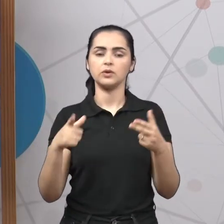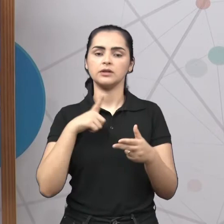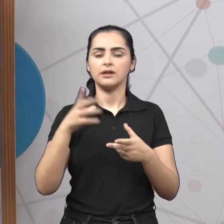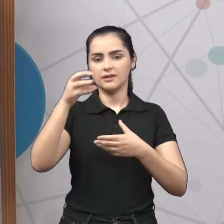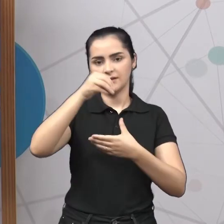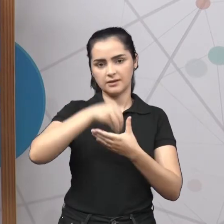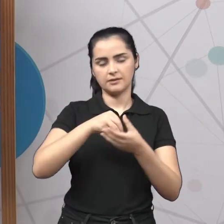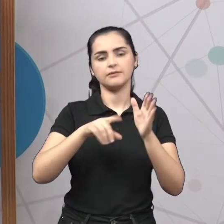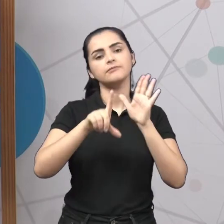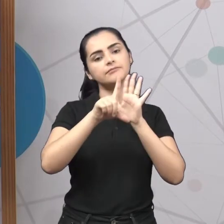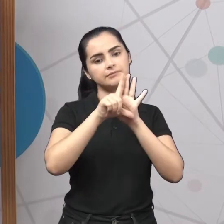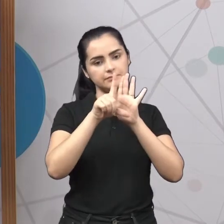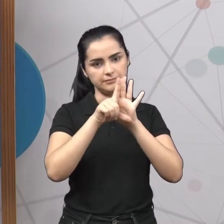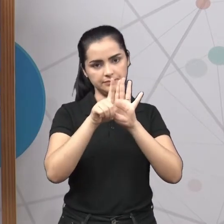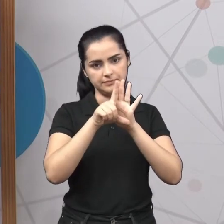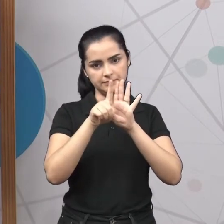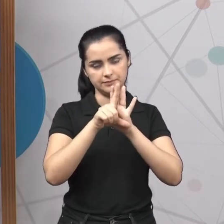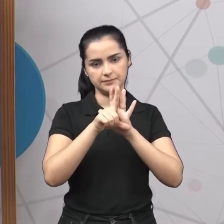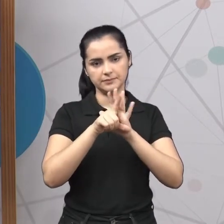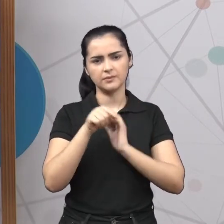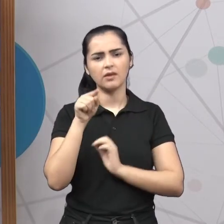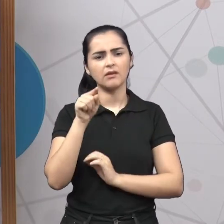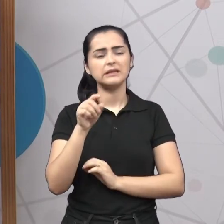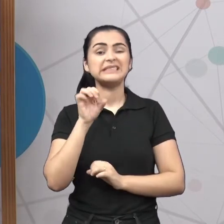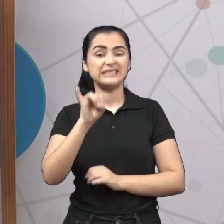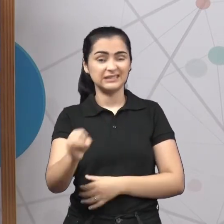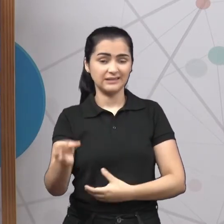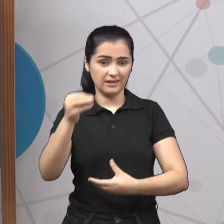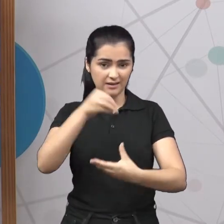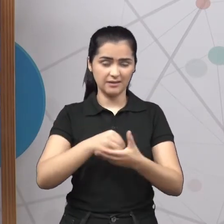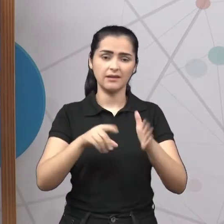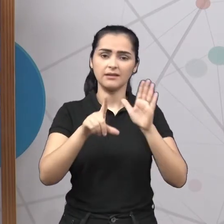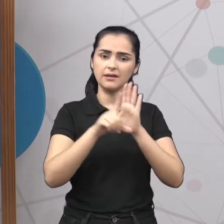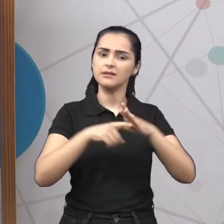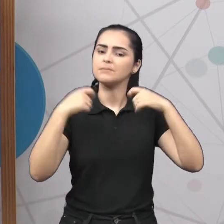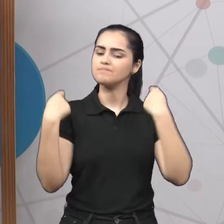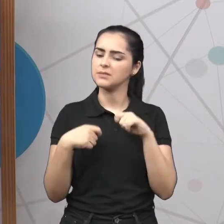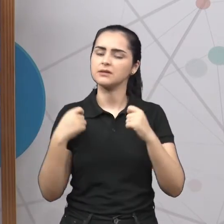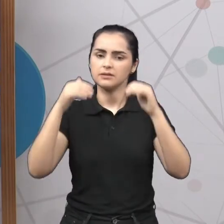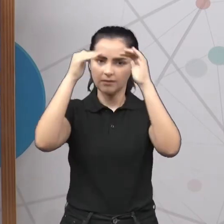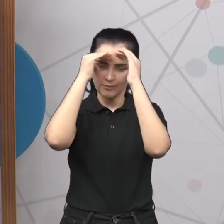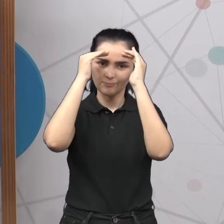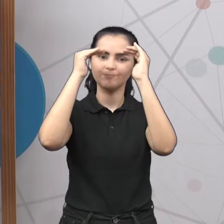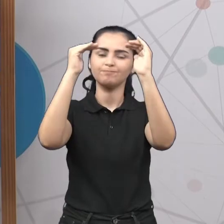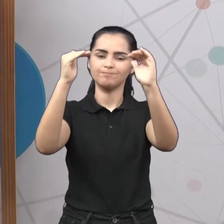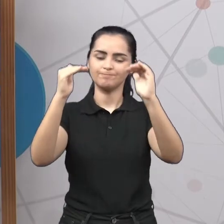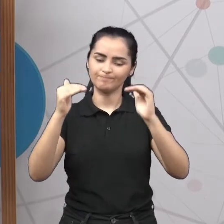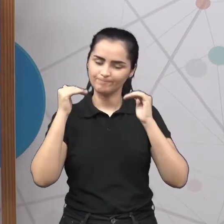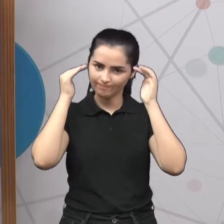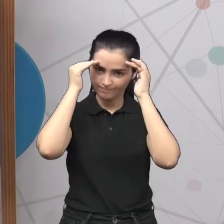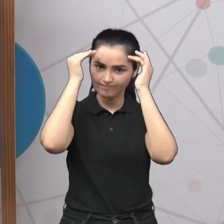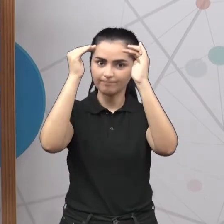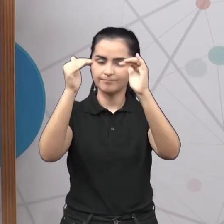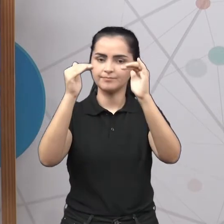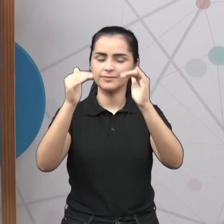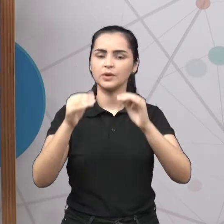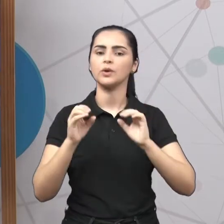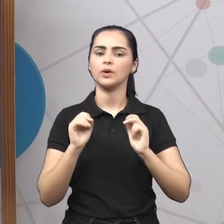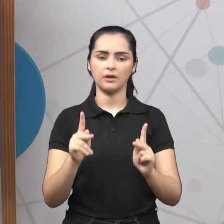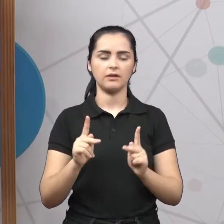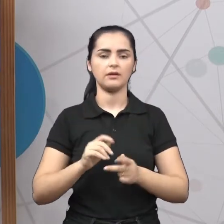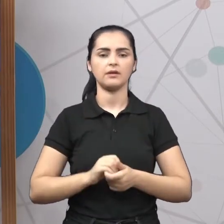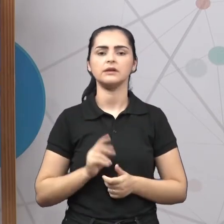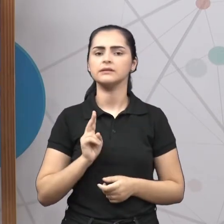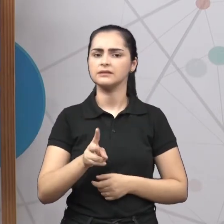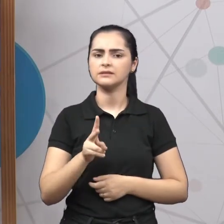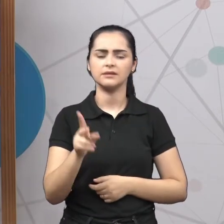nas leis. Se está na lei, tem que ser cumprido. Ok? A gente sempre